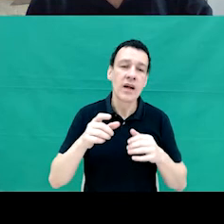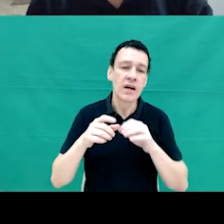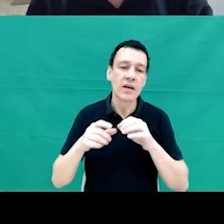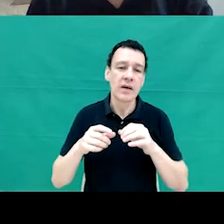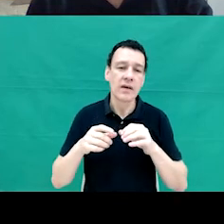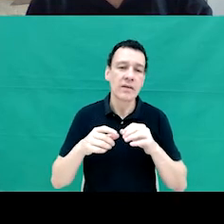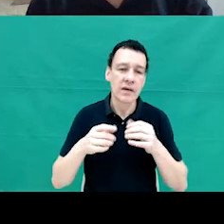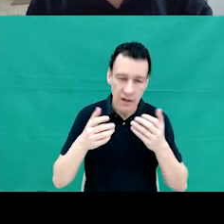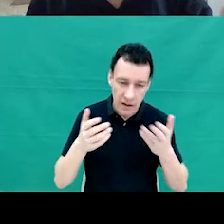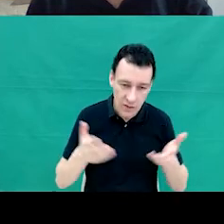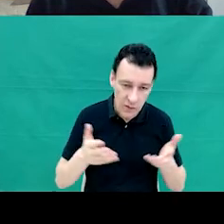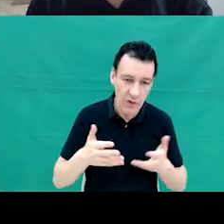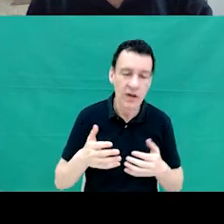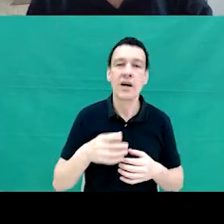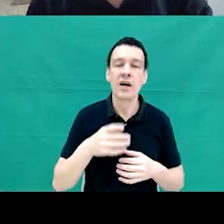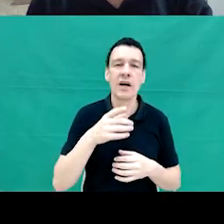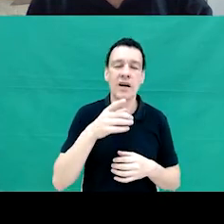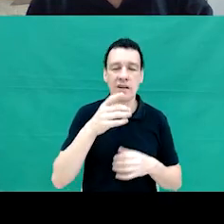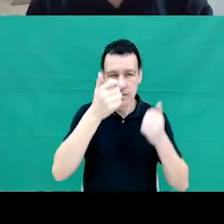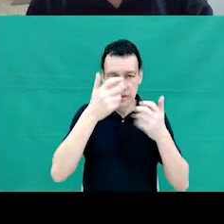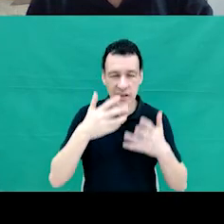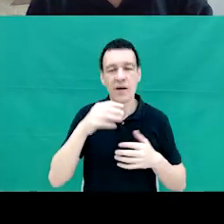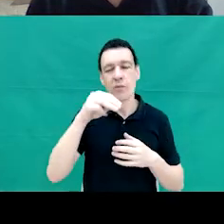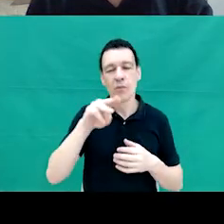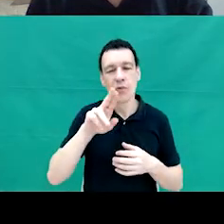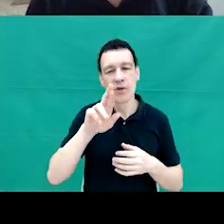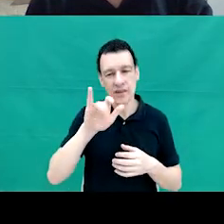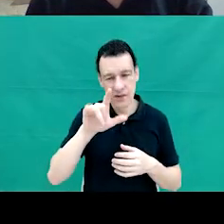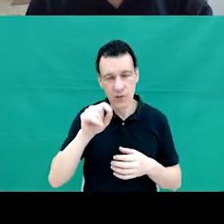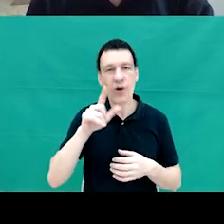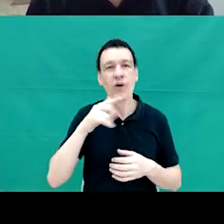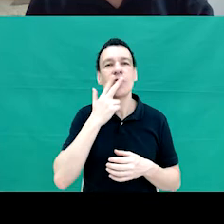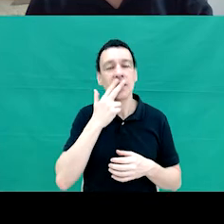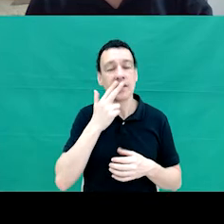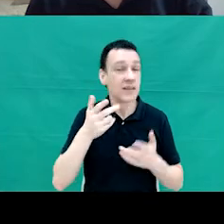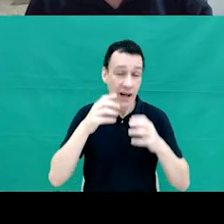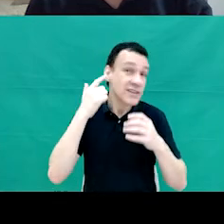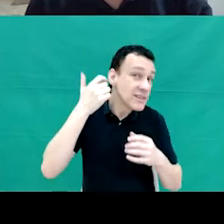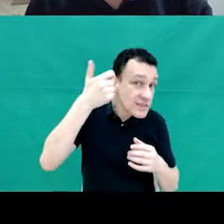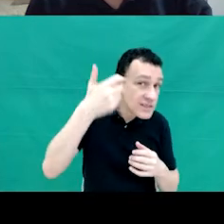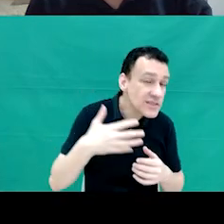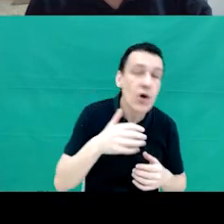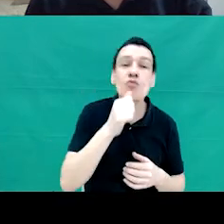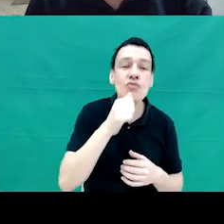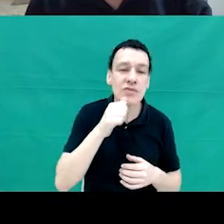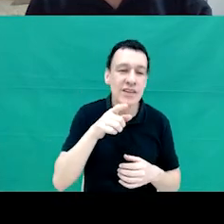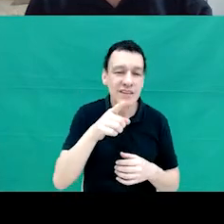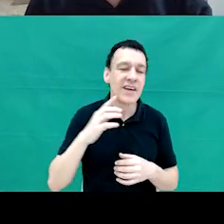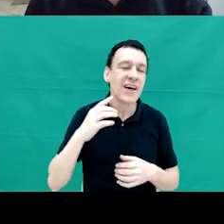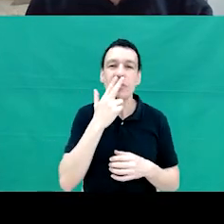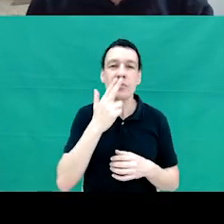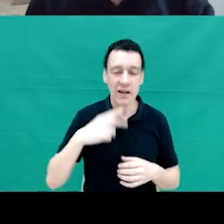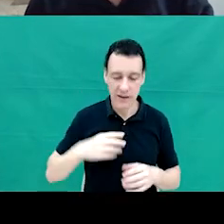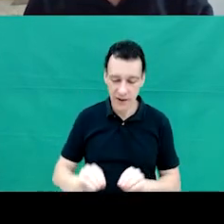está fumando e tem uma fumaceira maravilhosa na câmera dele. Sensacional, né? Muito bom. E vamos então para a oitava heurística.